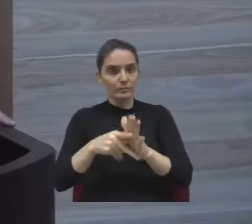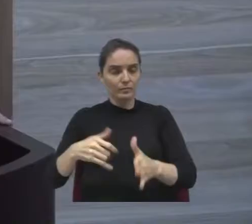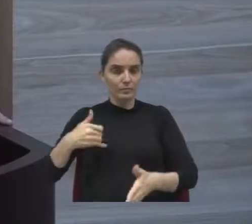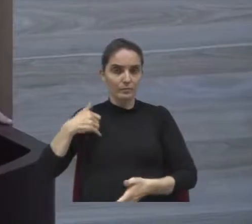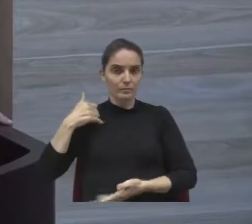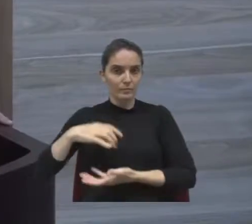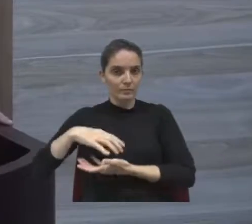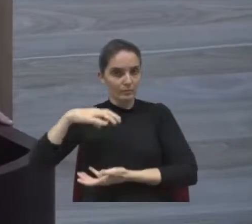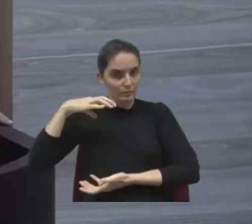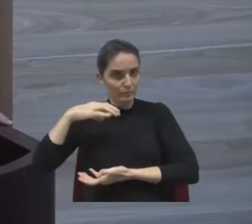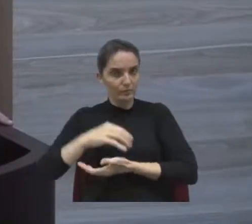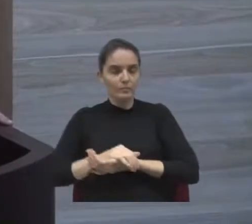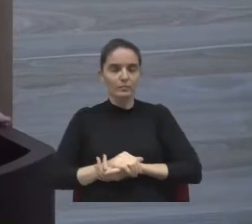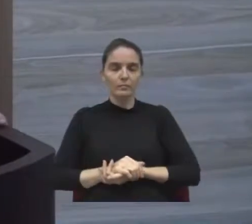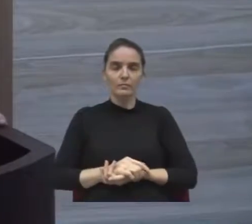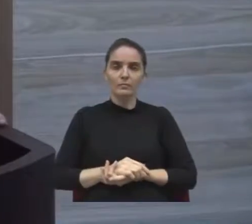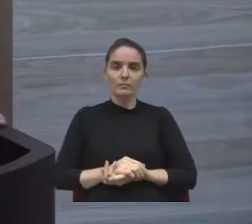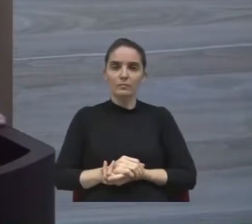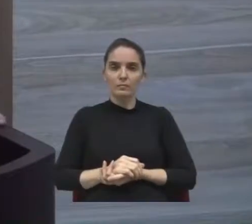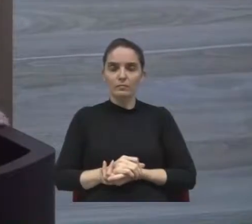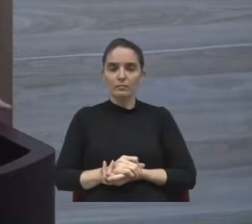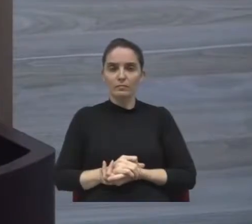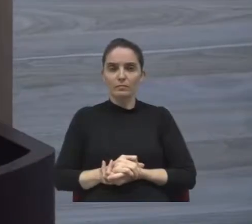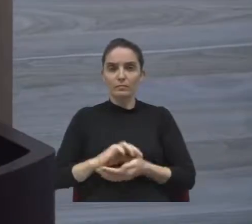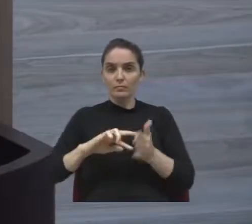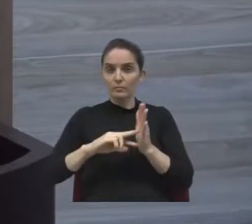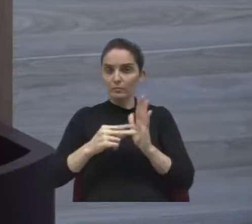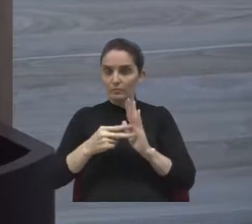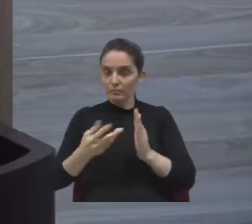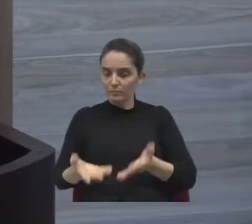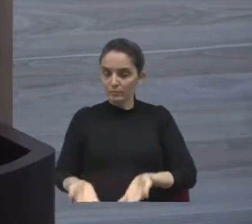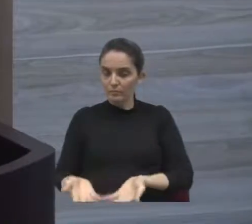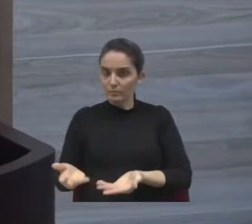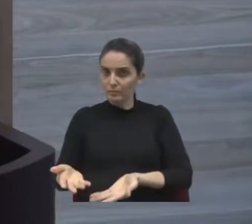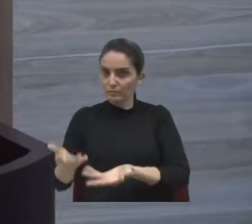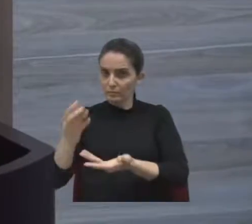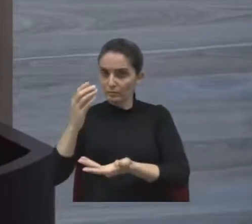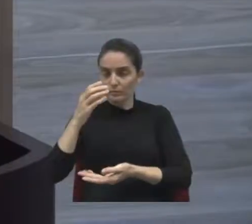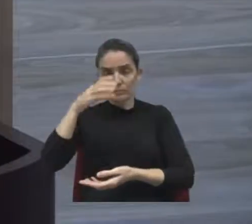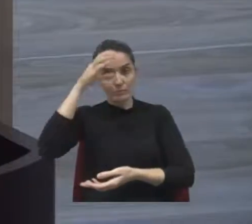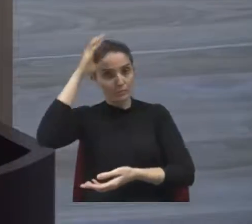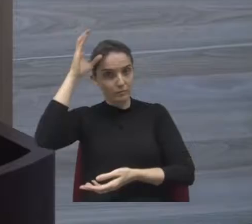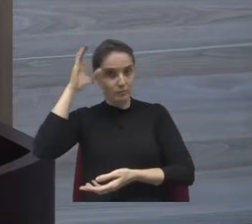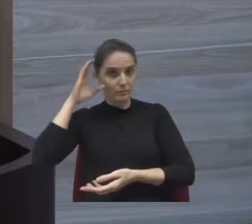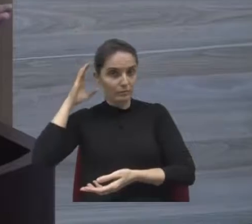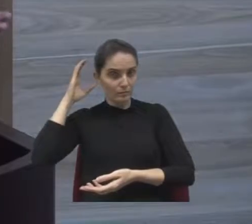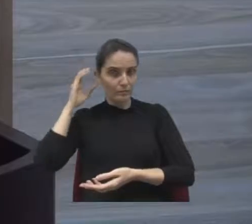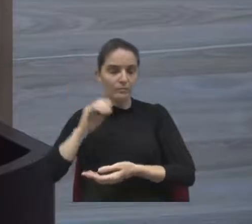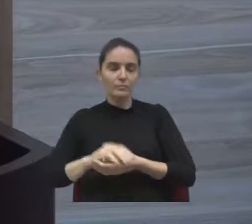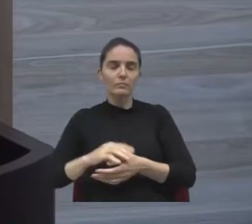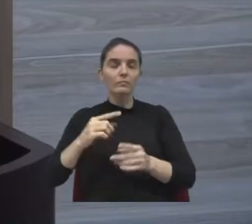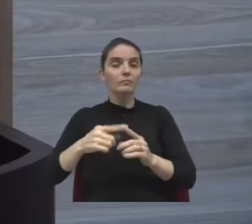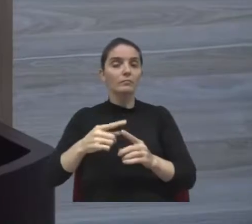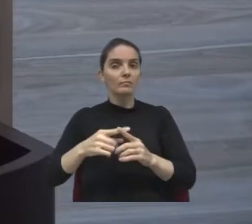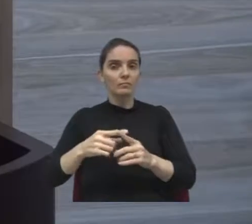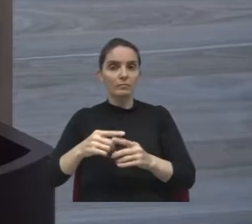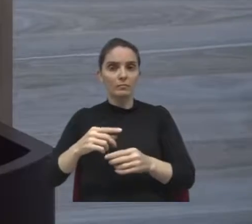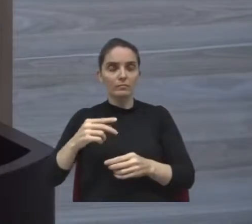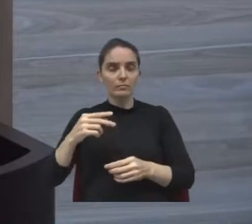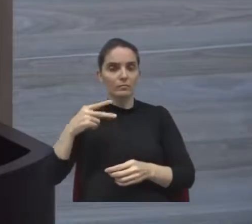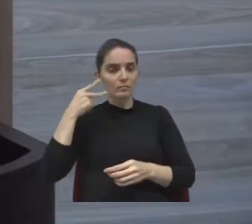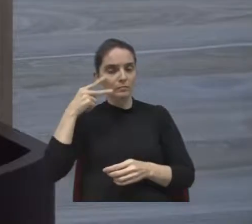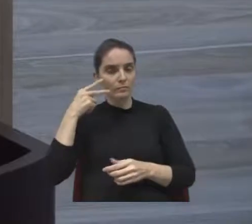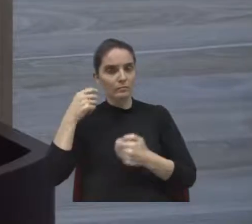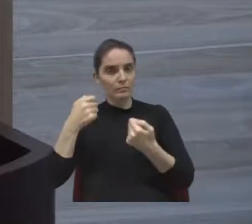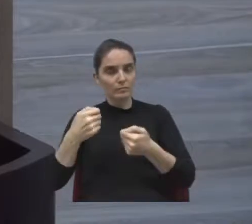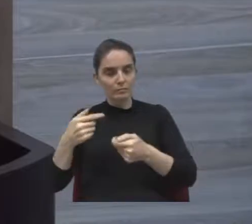servido como um incentivo, doutora Carolina Pontes, para criarmos, enquanto vereador, políticas para poder